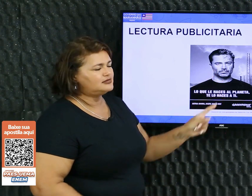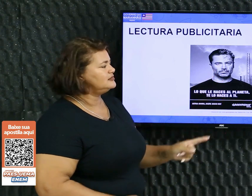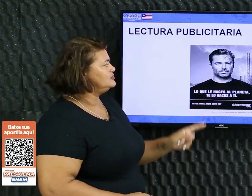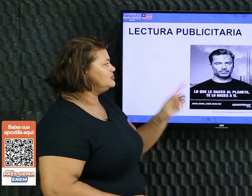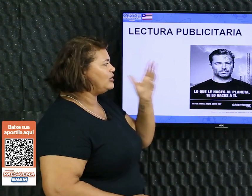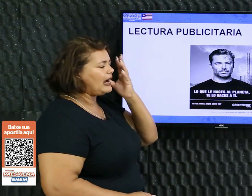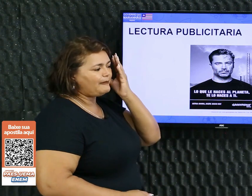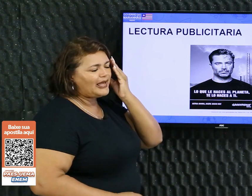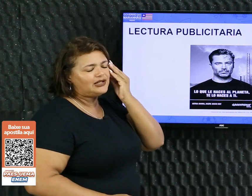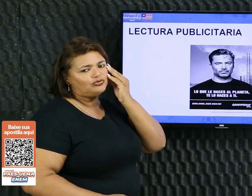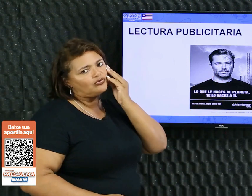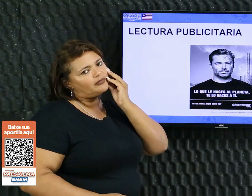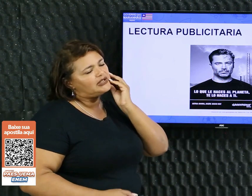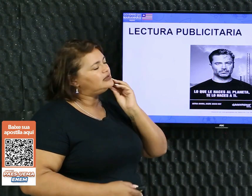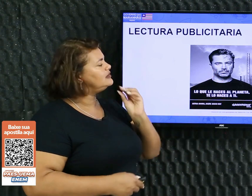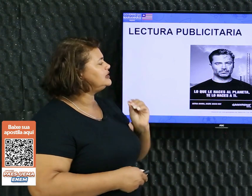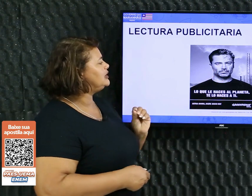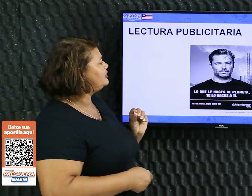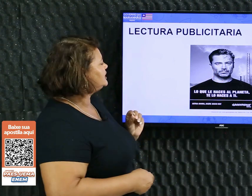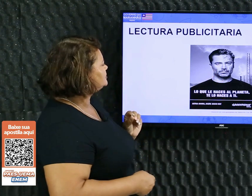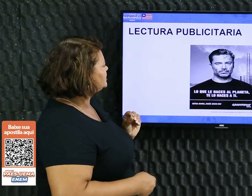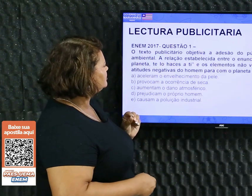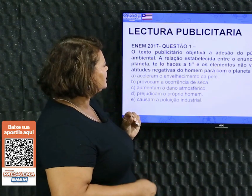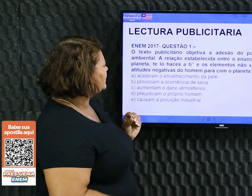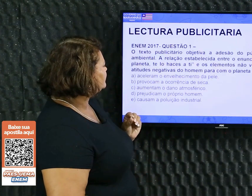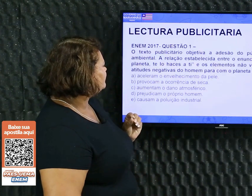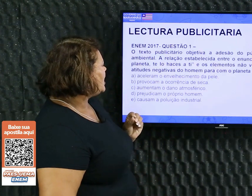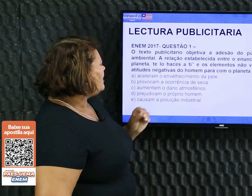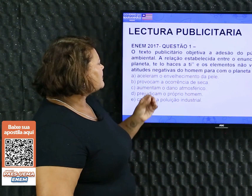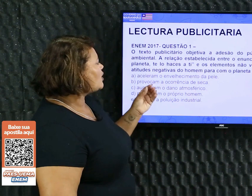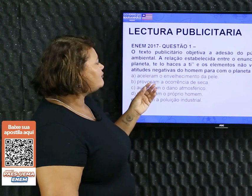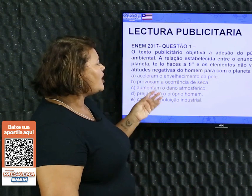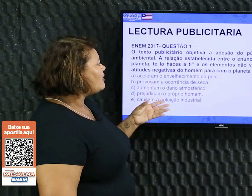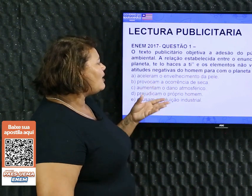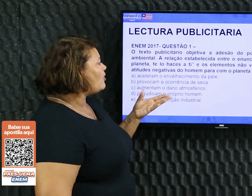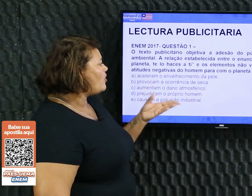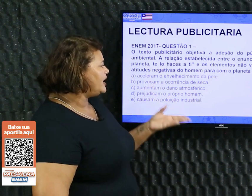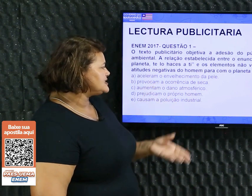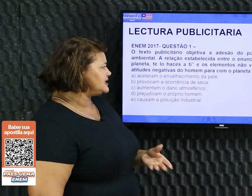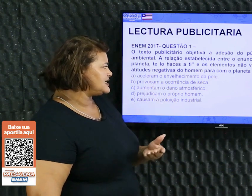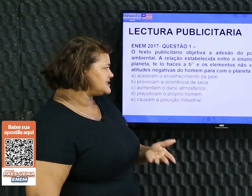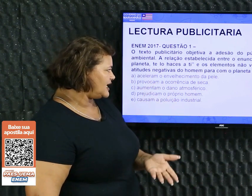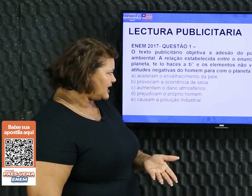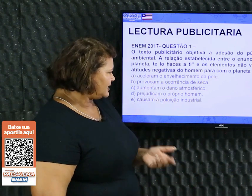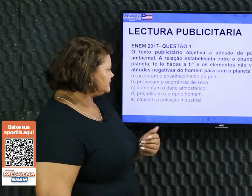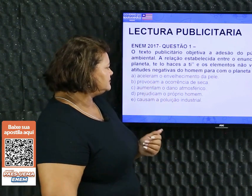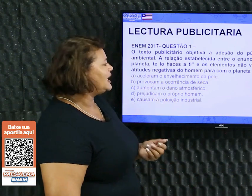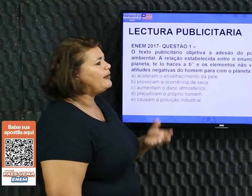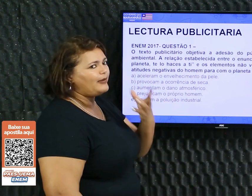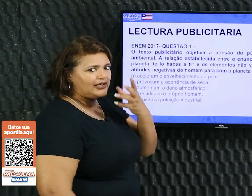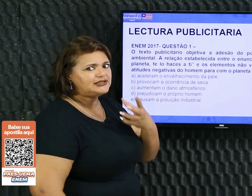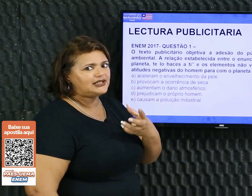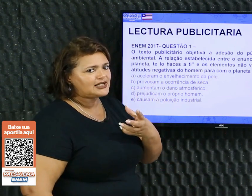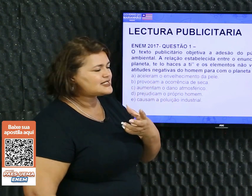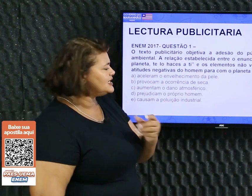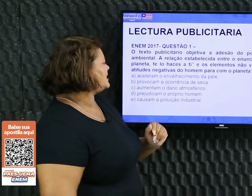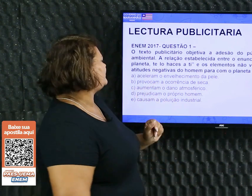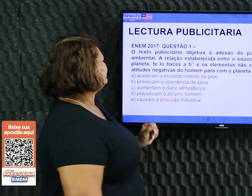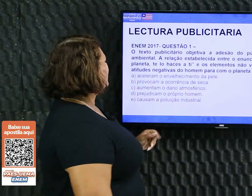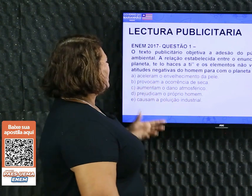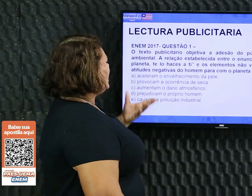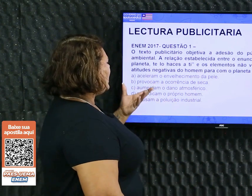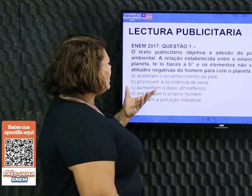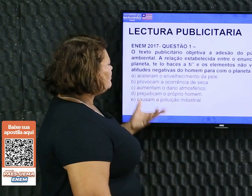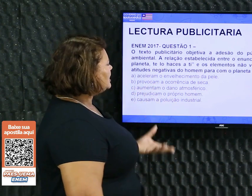tá? A pele do homem deteriorando aqui do lado. Provocam a ocorrência da seca, a pele dele está